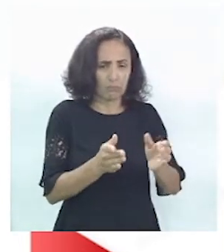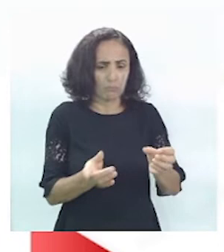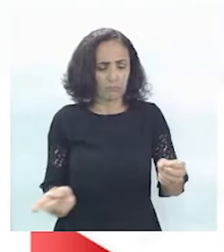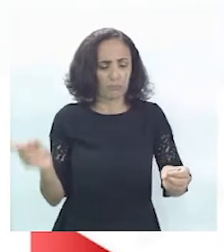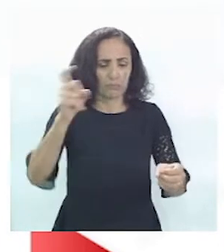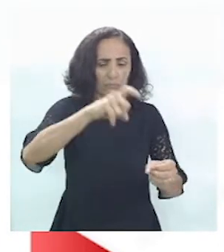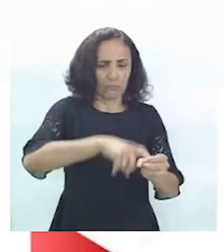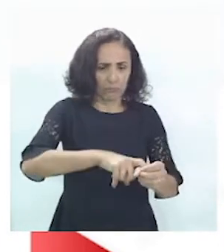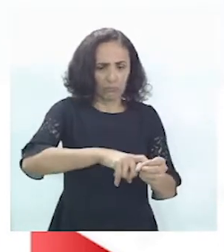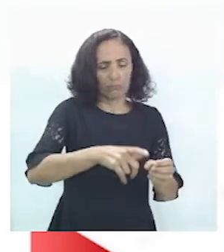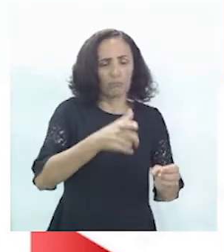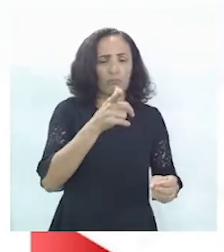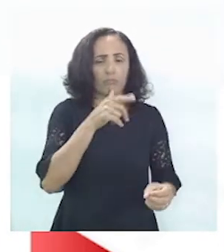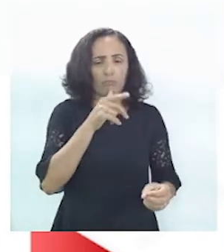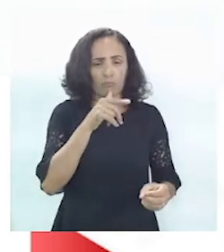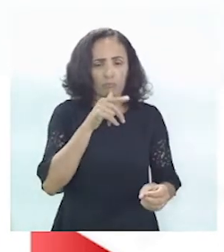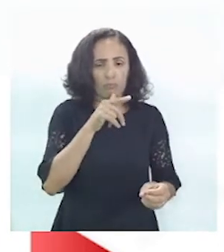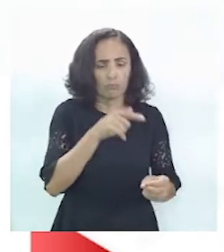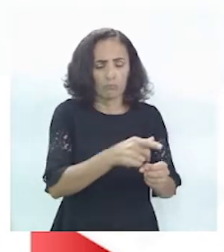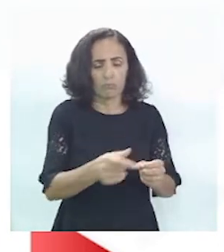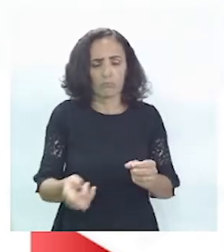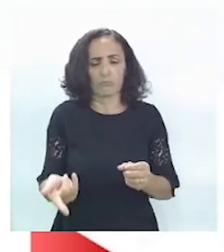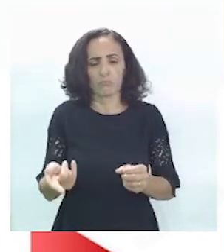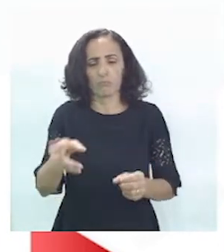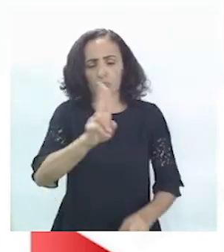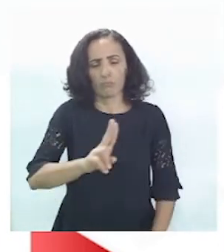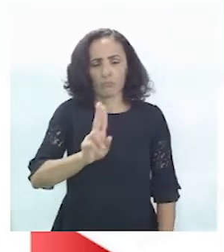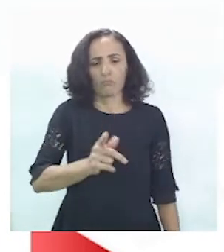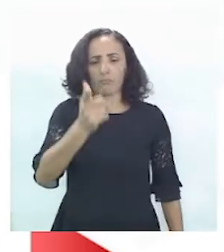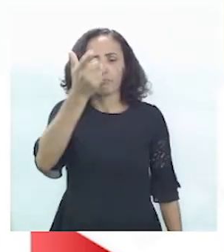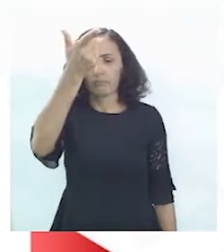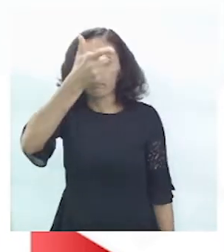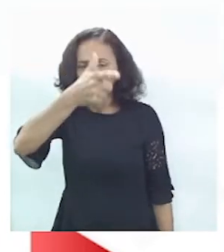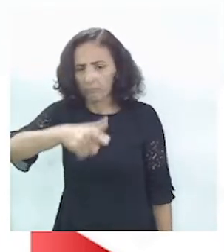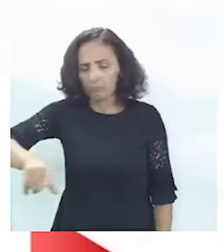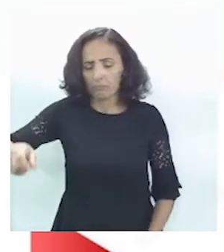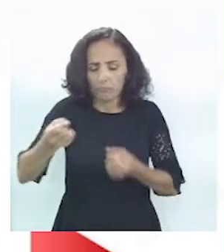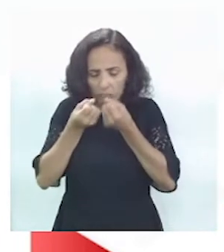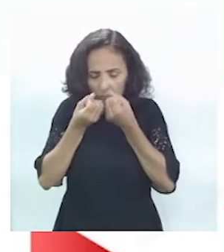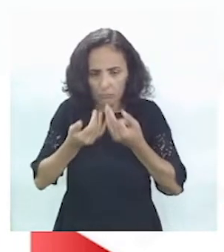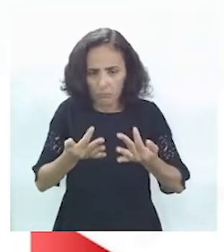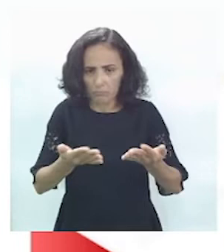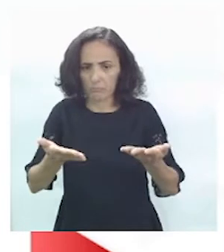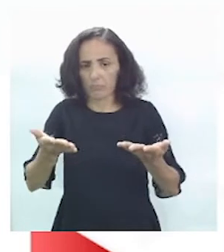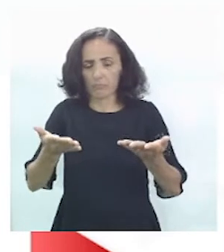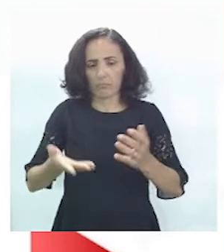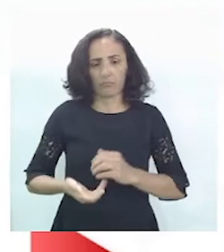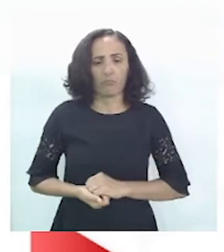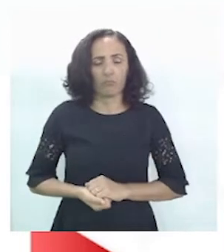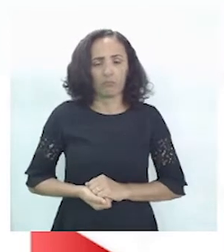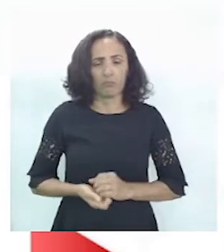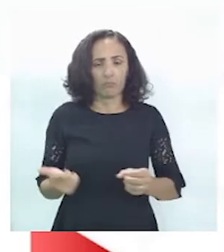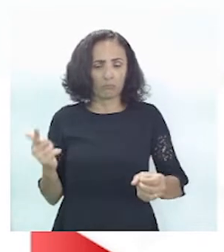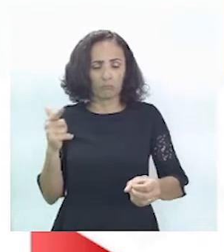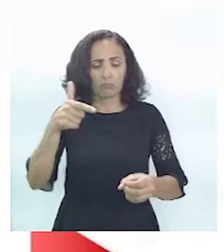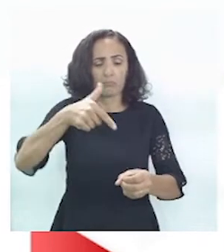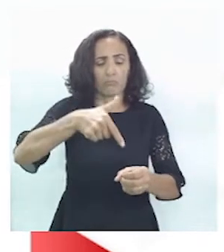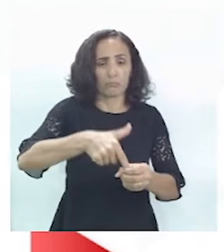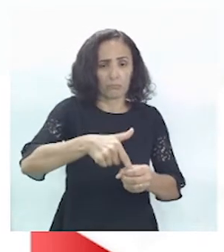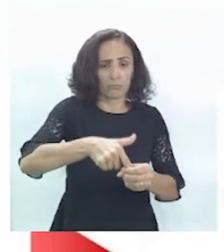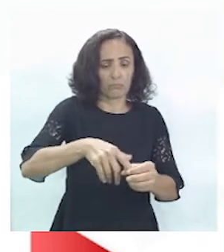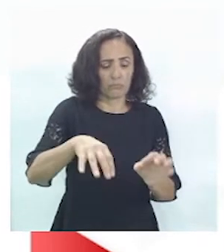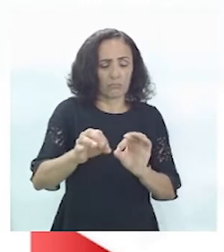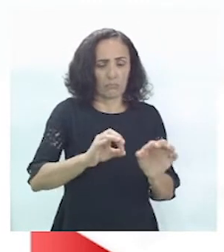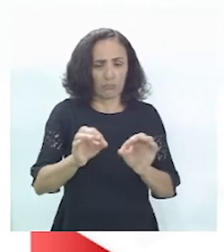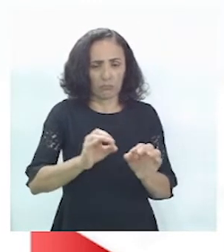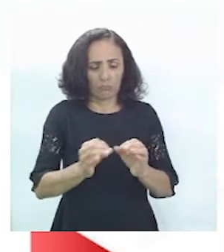líquido, e a água ela é reaproveitada para ser vaporizada novamente. O combustível ele vai